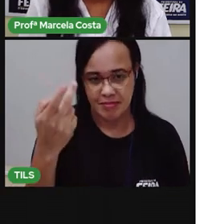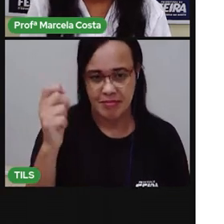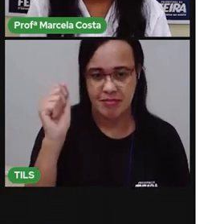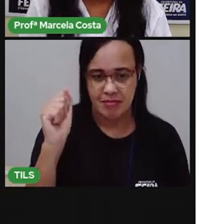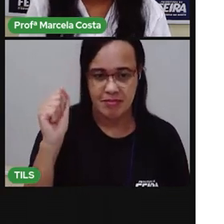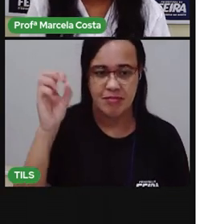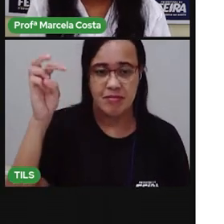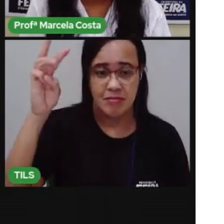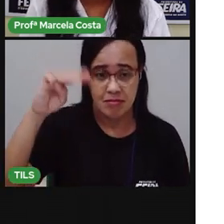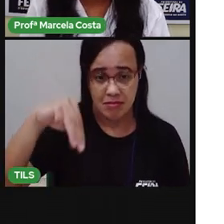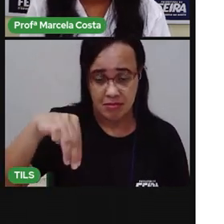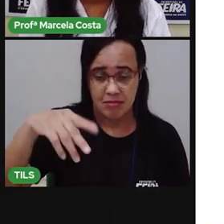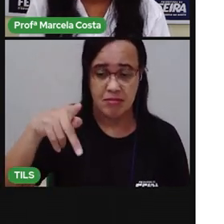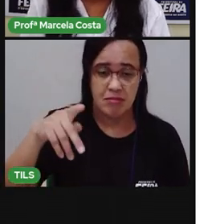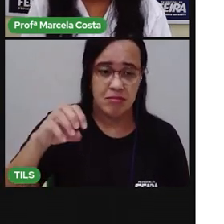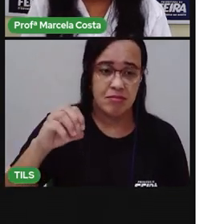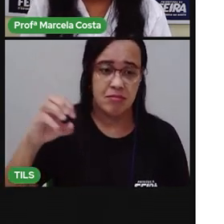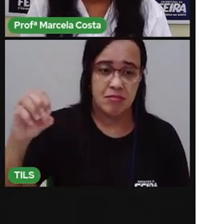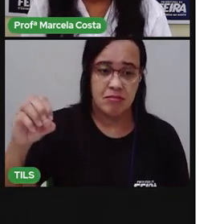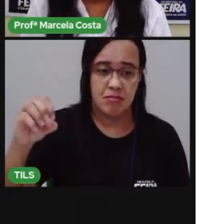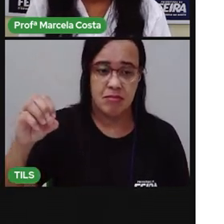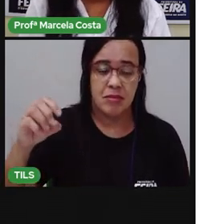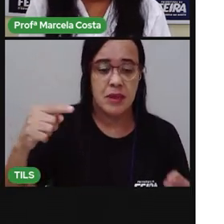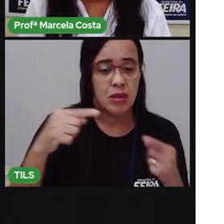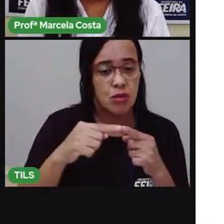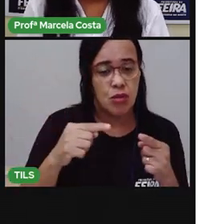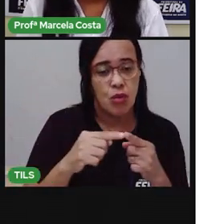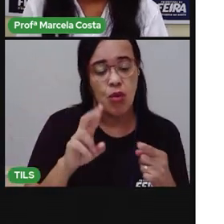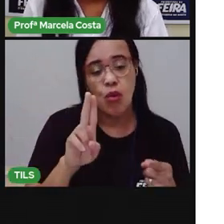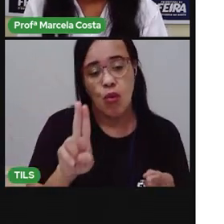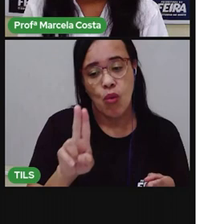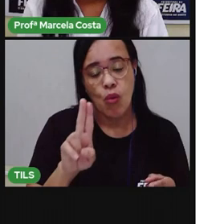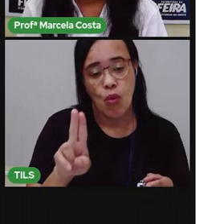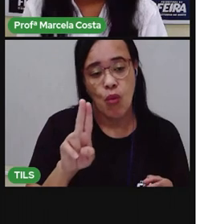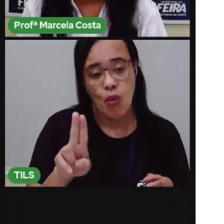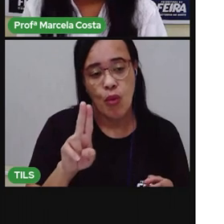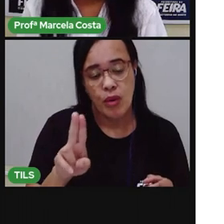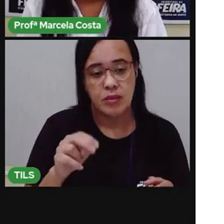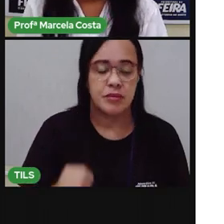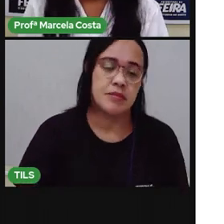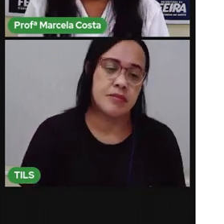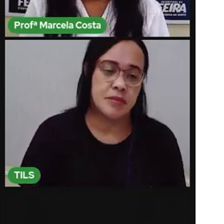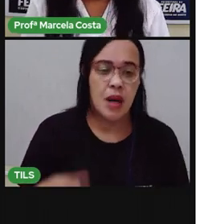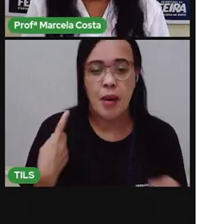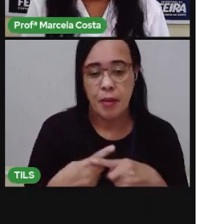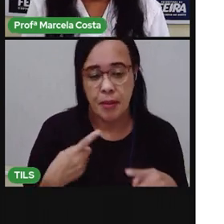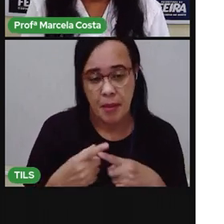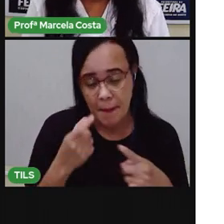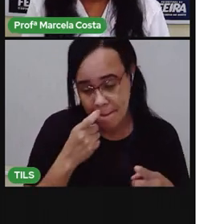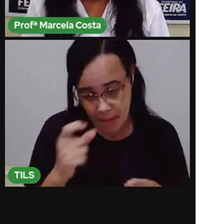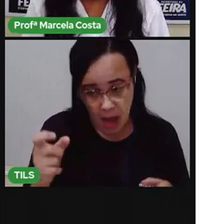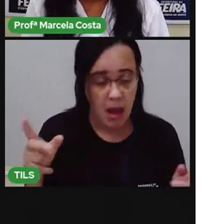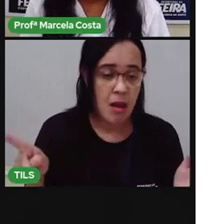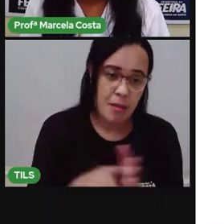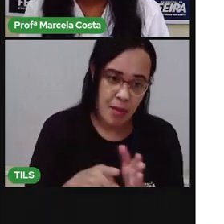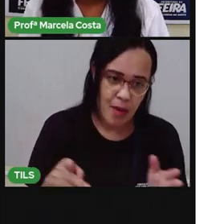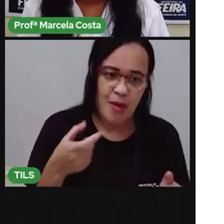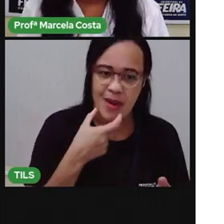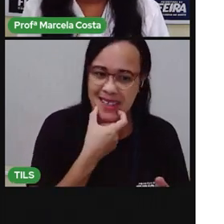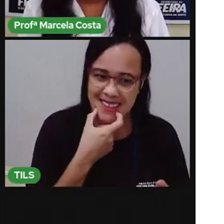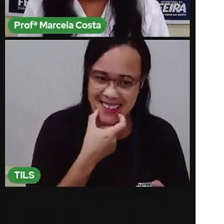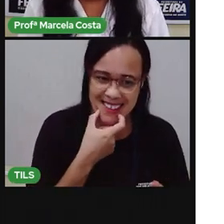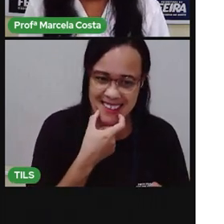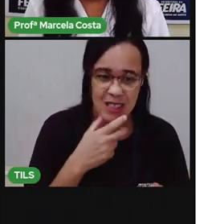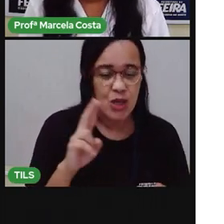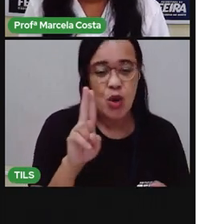Você está escutando o som do U, não é isso? Shampoo é uma palavra inglesa. Não tem U